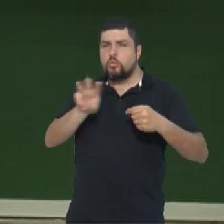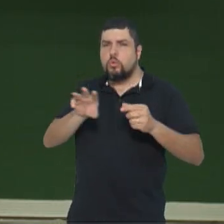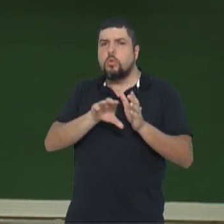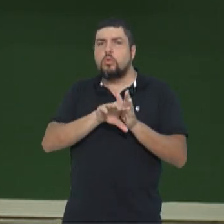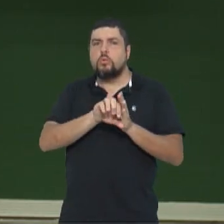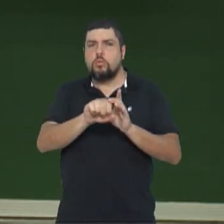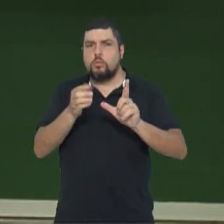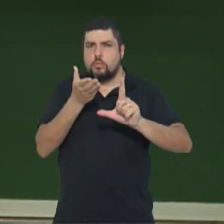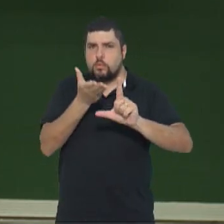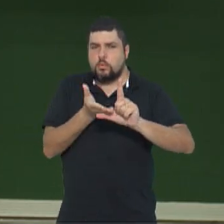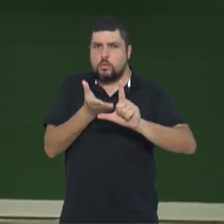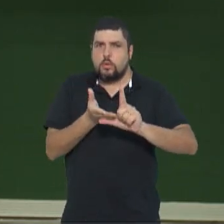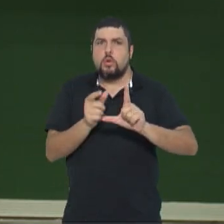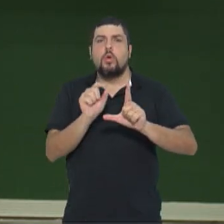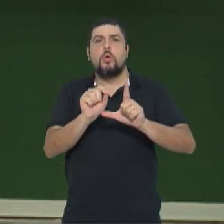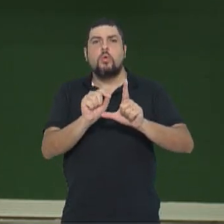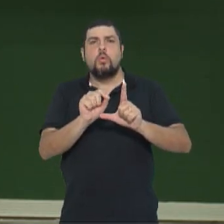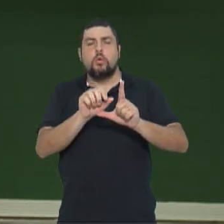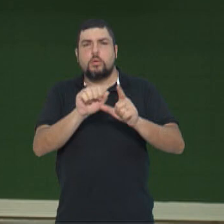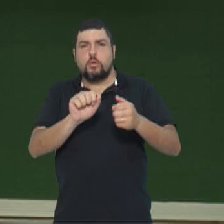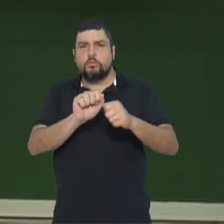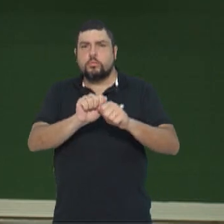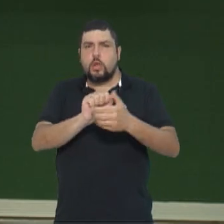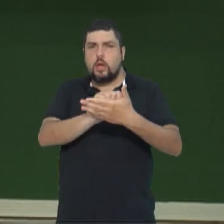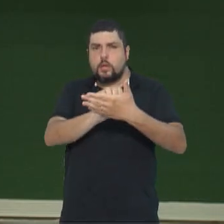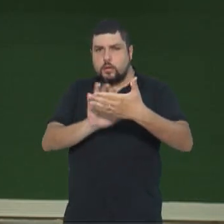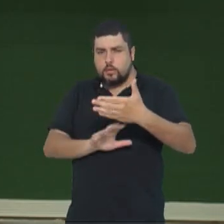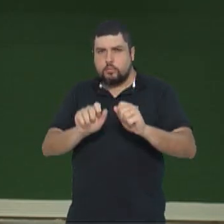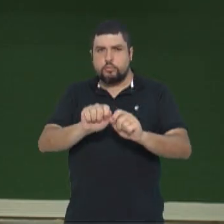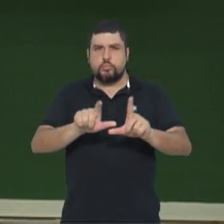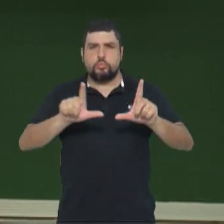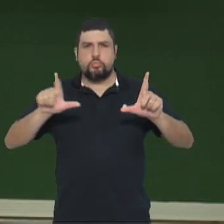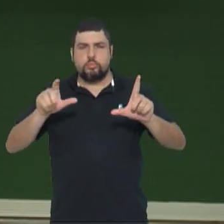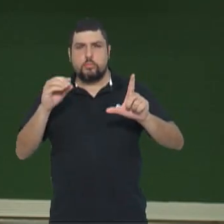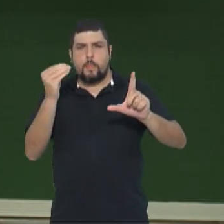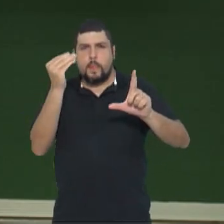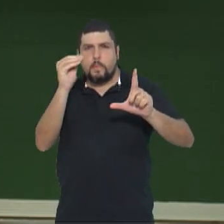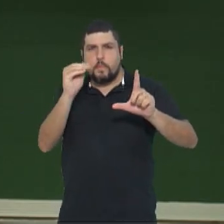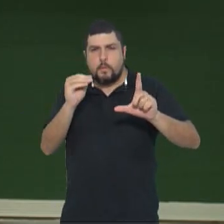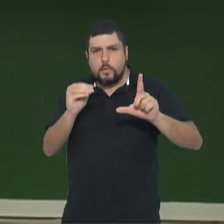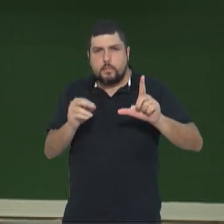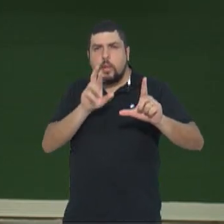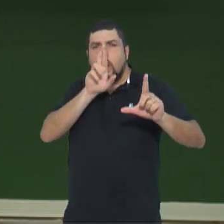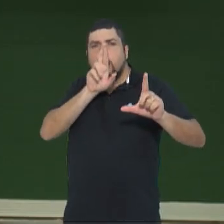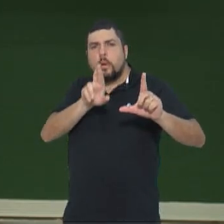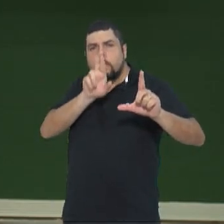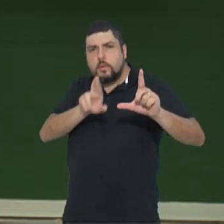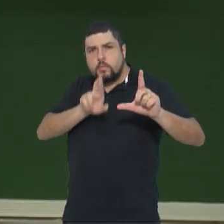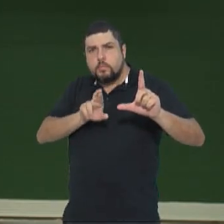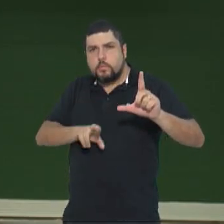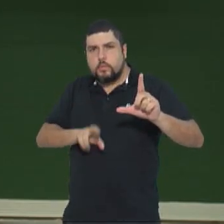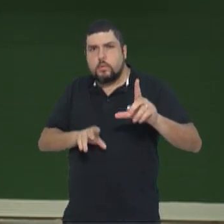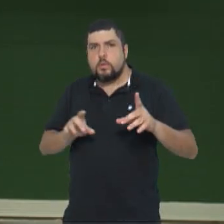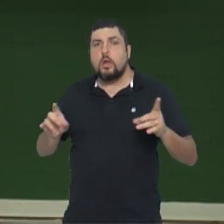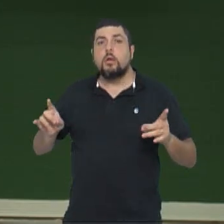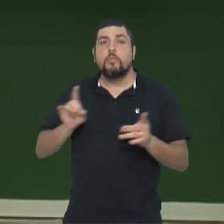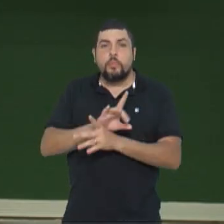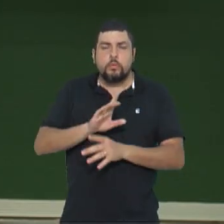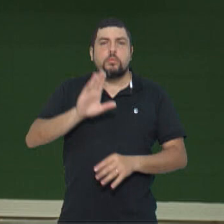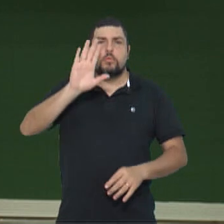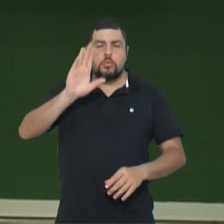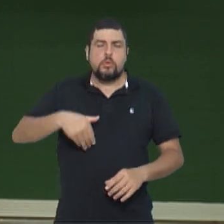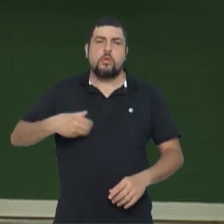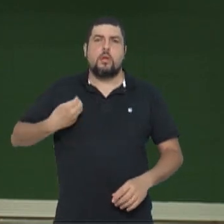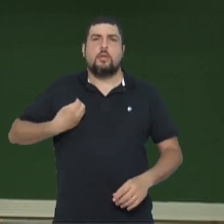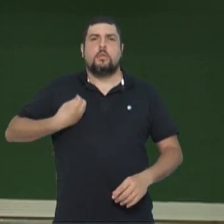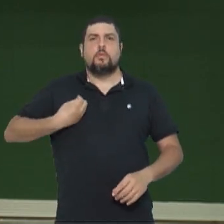Para responder a sua questão. Respondendo a sua questão, você já tem a sua presença. Leve isso muito a sério. Também uma